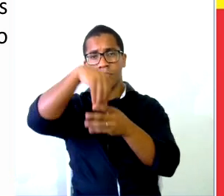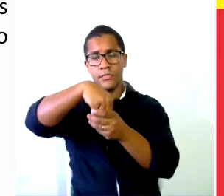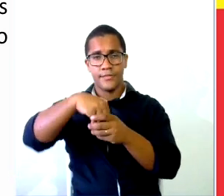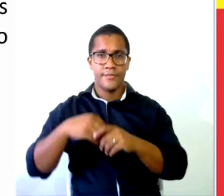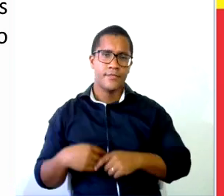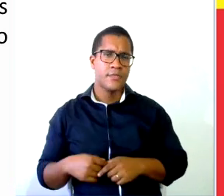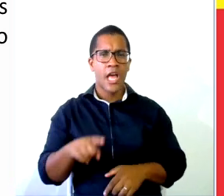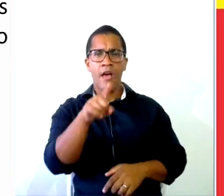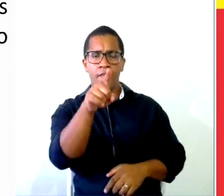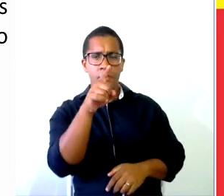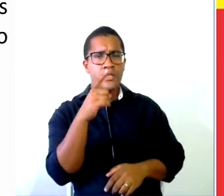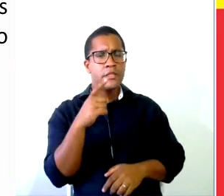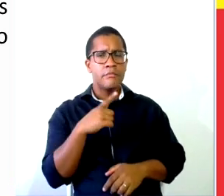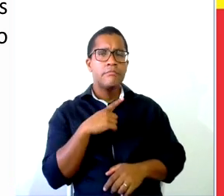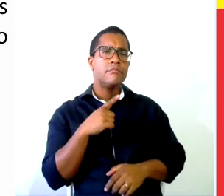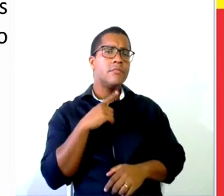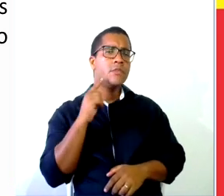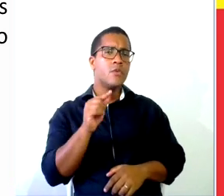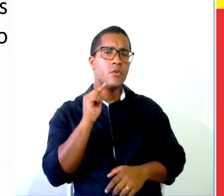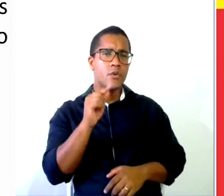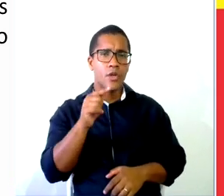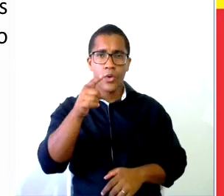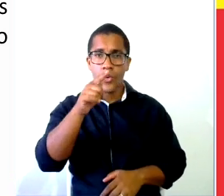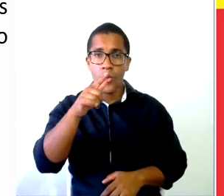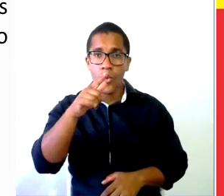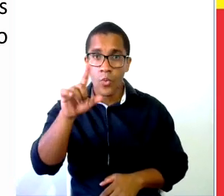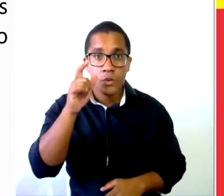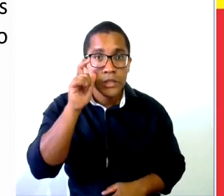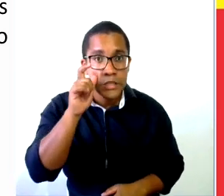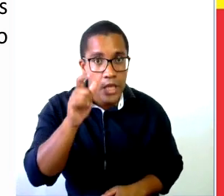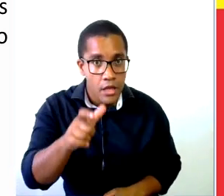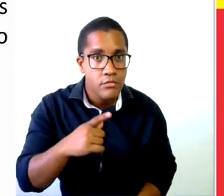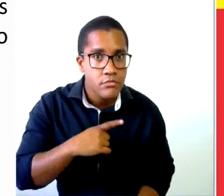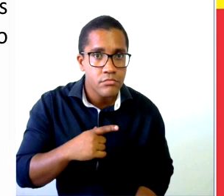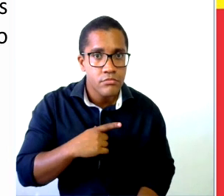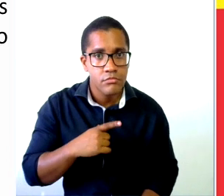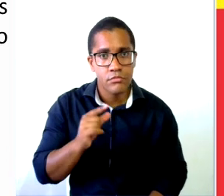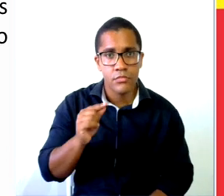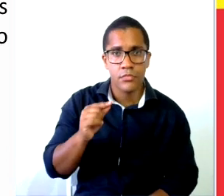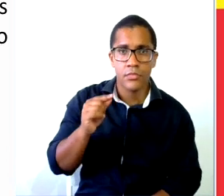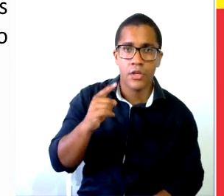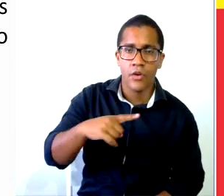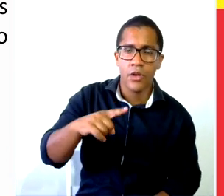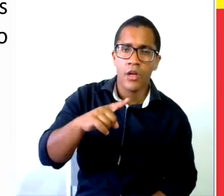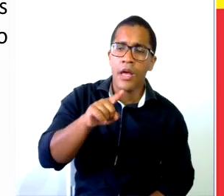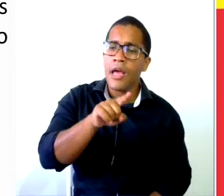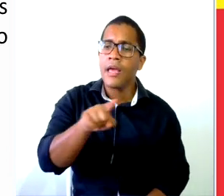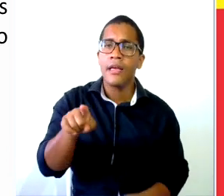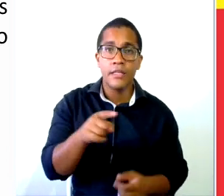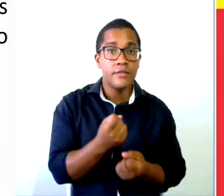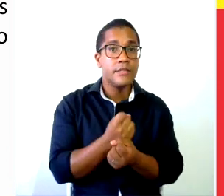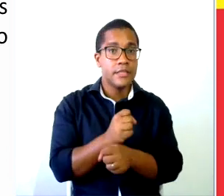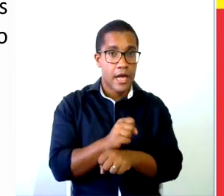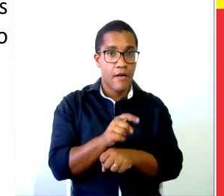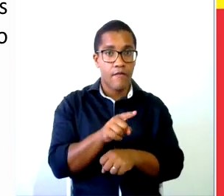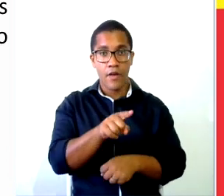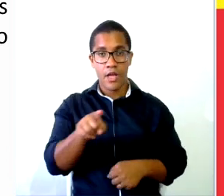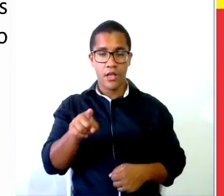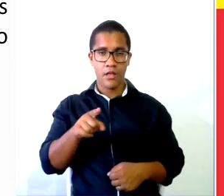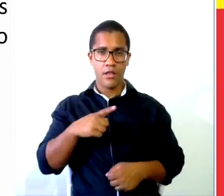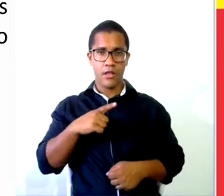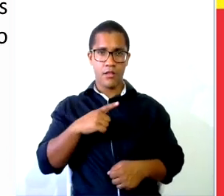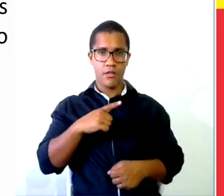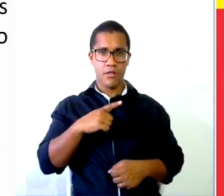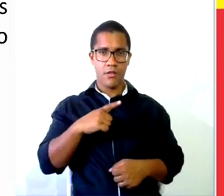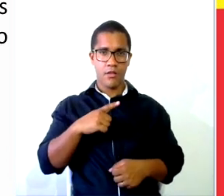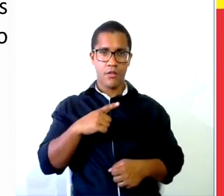isso. Aí vocês vão ter, muito interessante aí, é isso, que esses escravos, né,